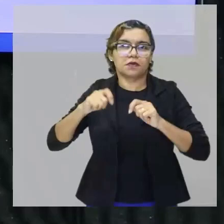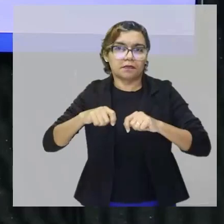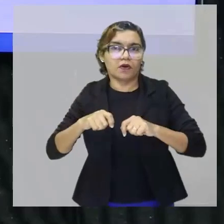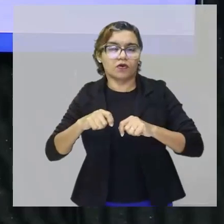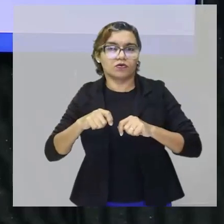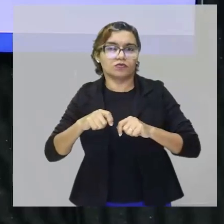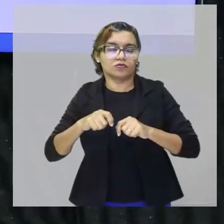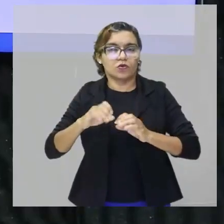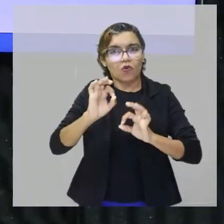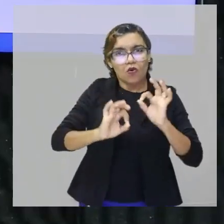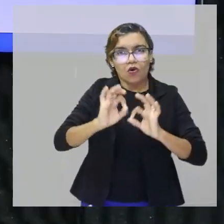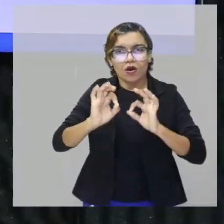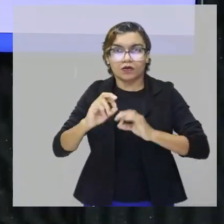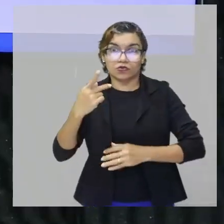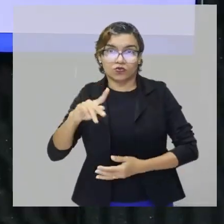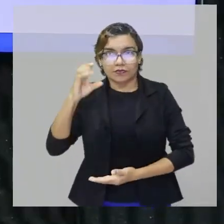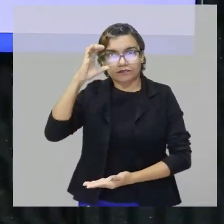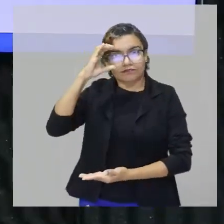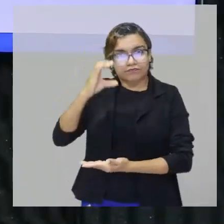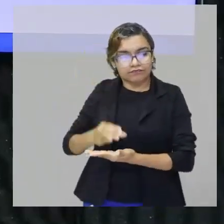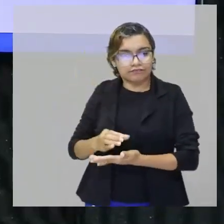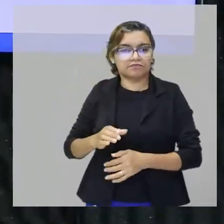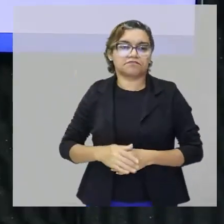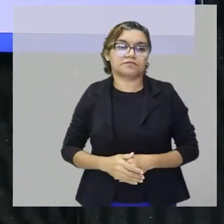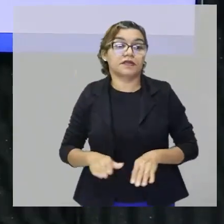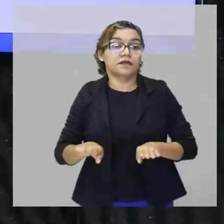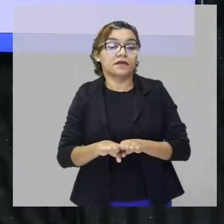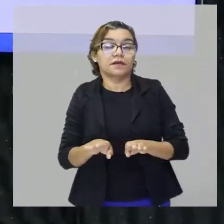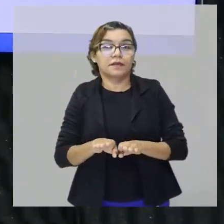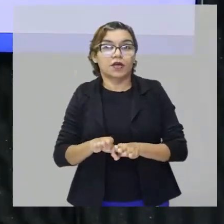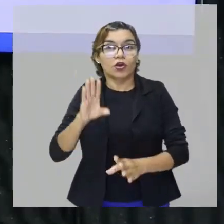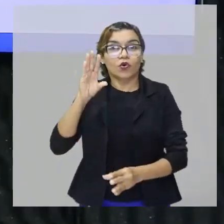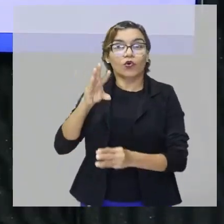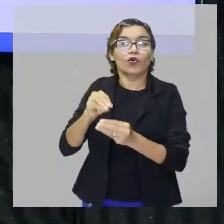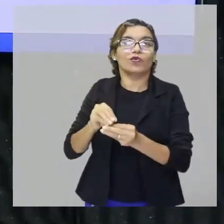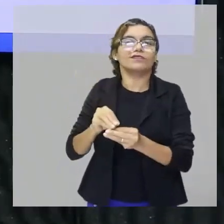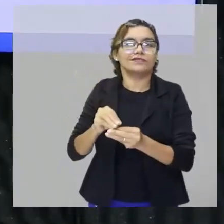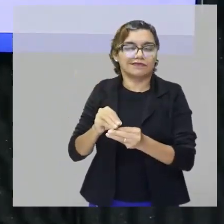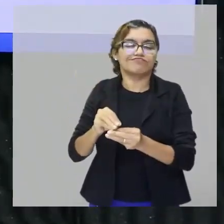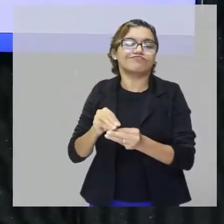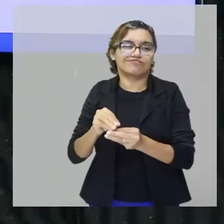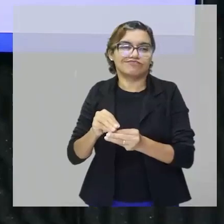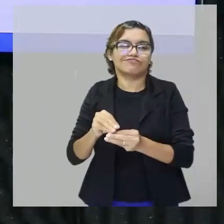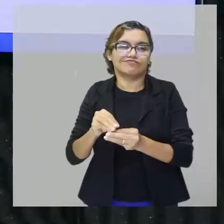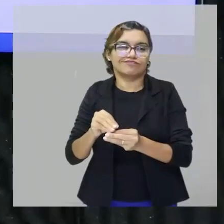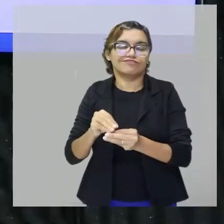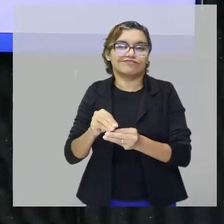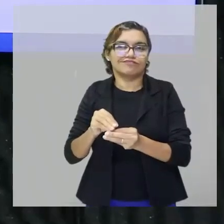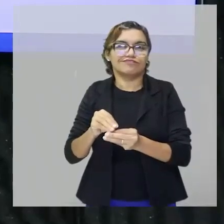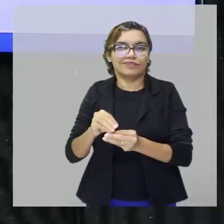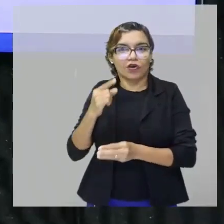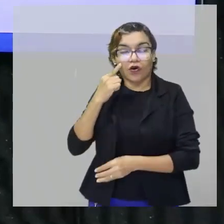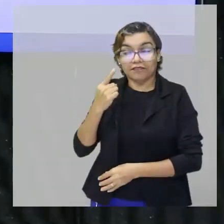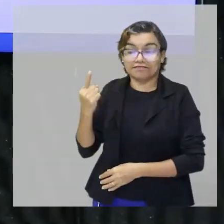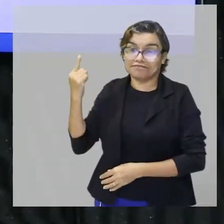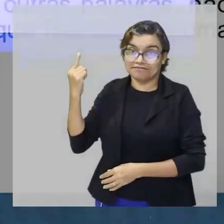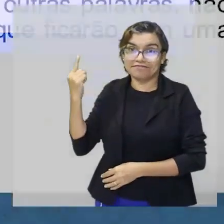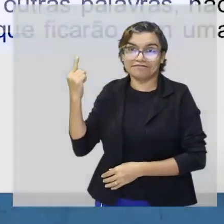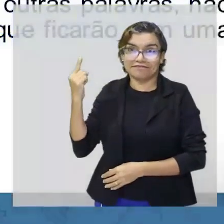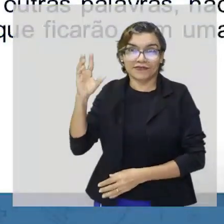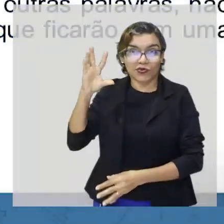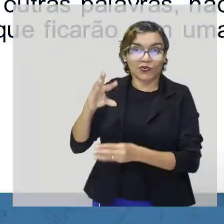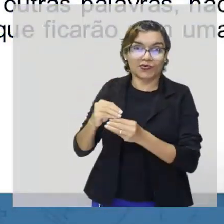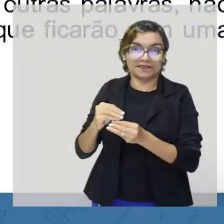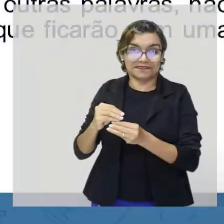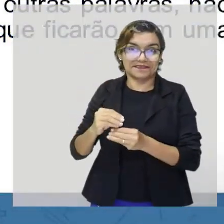tese. E a conclusão, o próprio nome está dizendo, né? Já no caso da